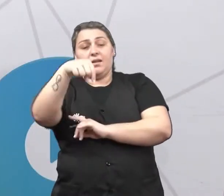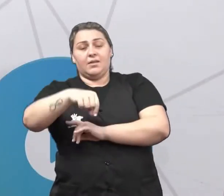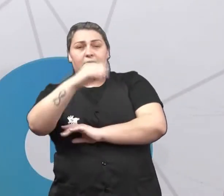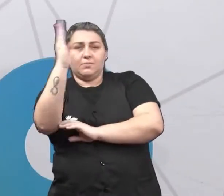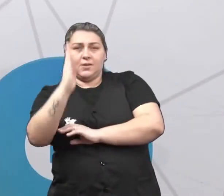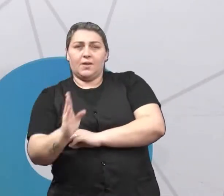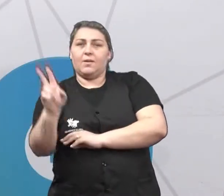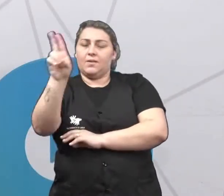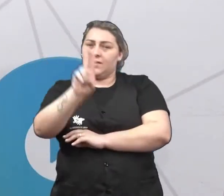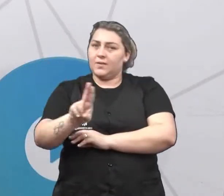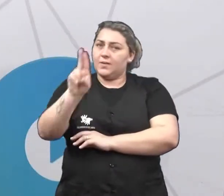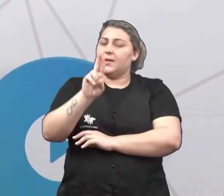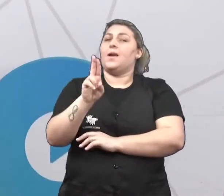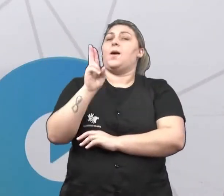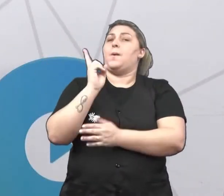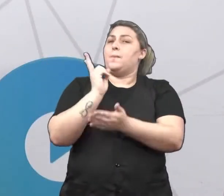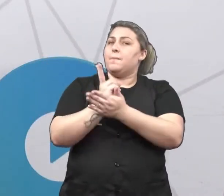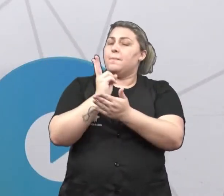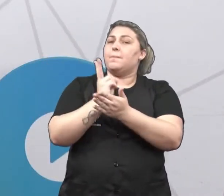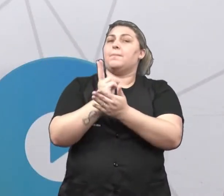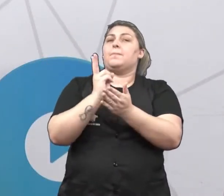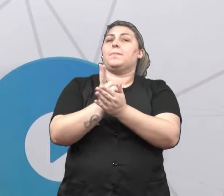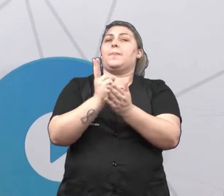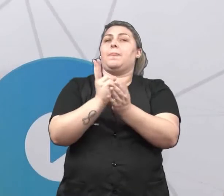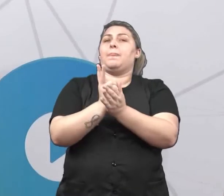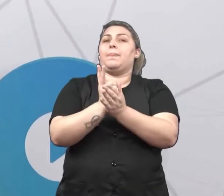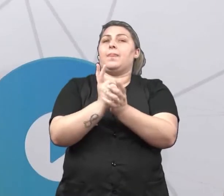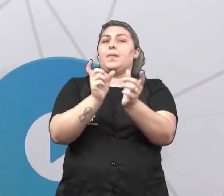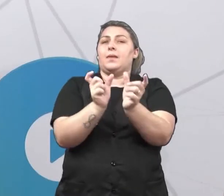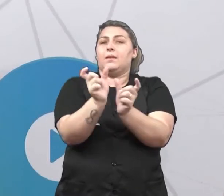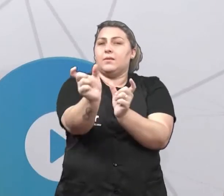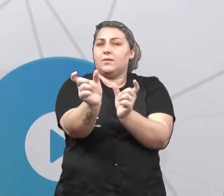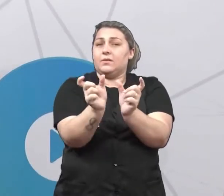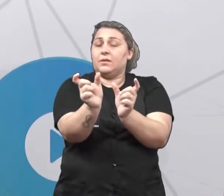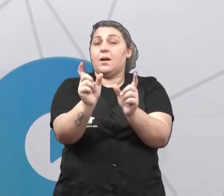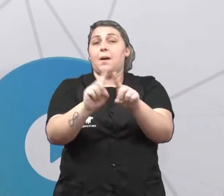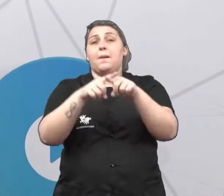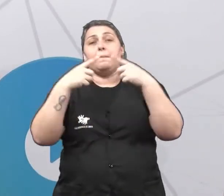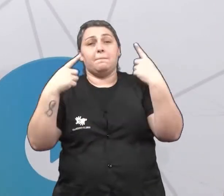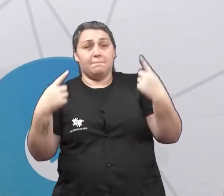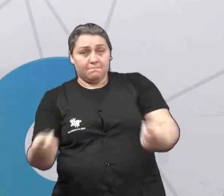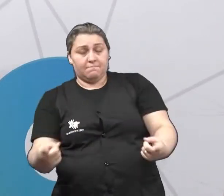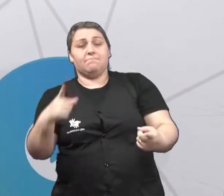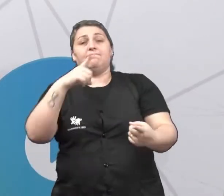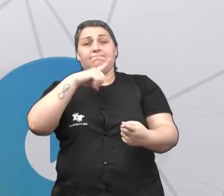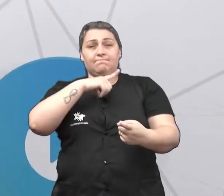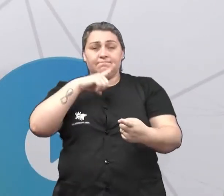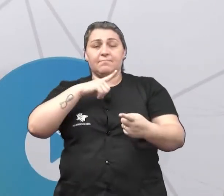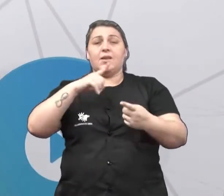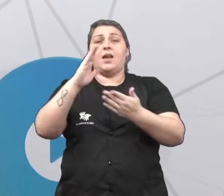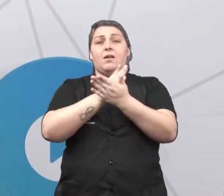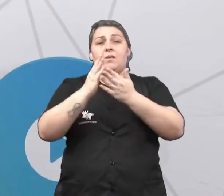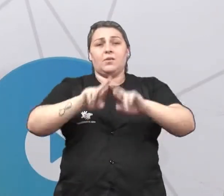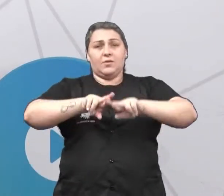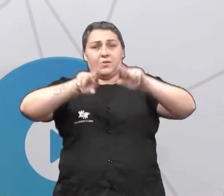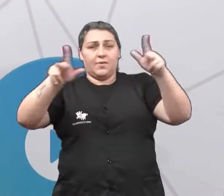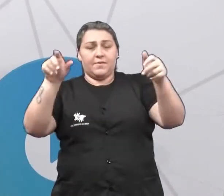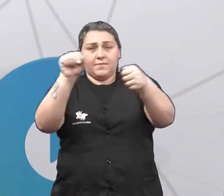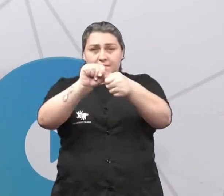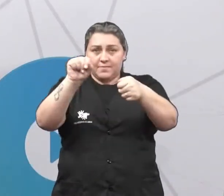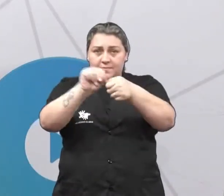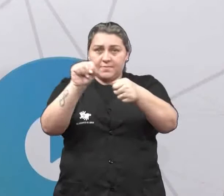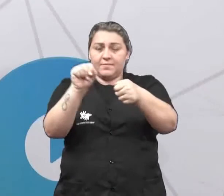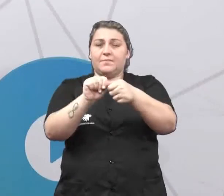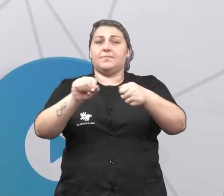é usado com o mesmo sinônimo, né? Eles são usados como o mesmo termo. Porém, existem algumas diferenças que fazem com que eles